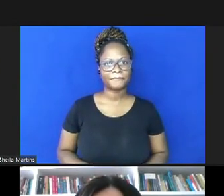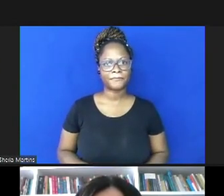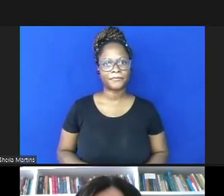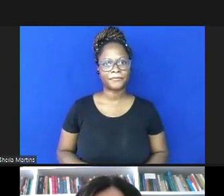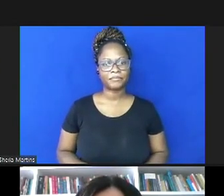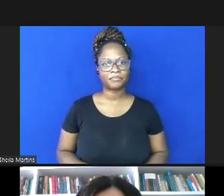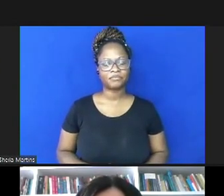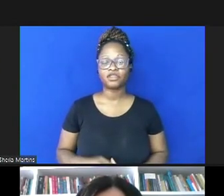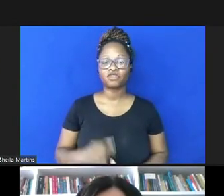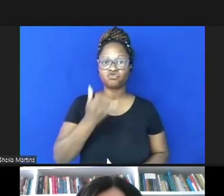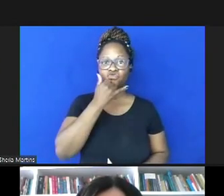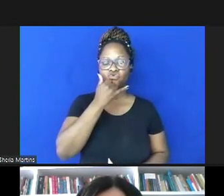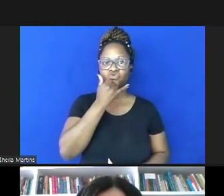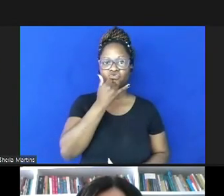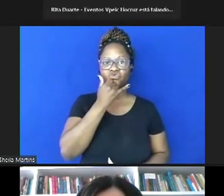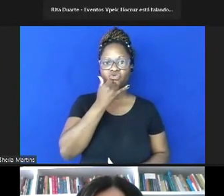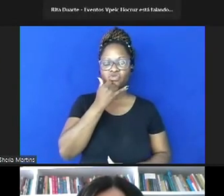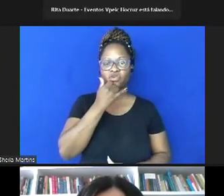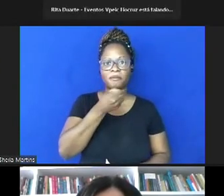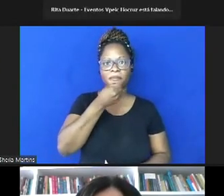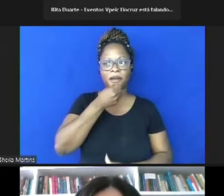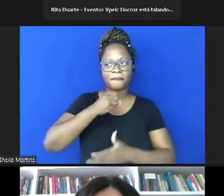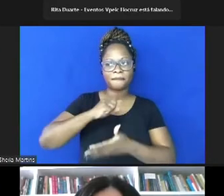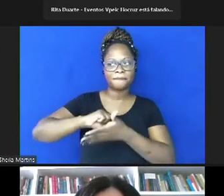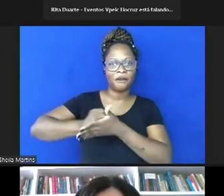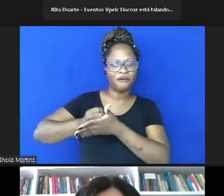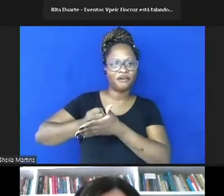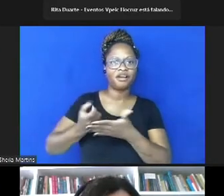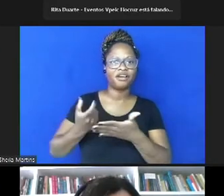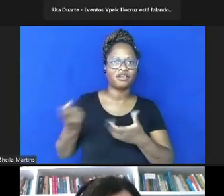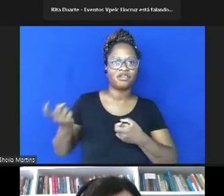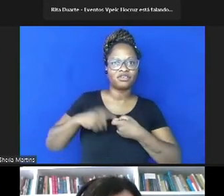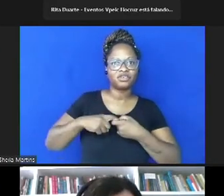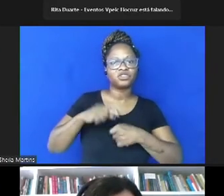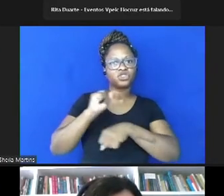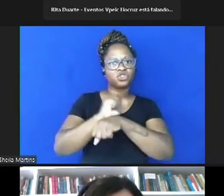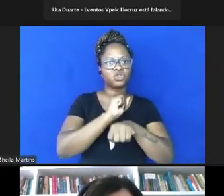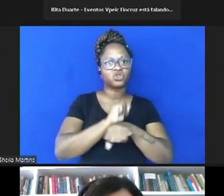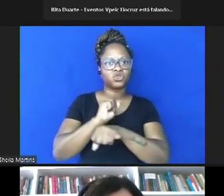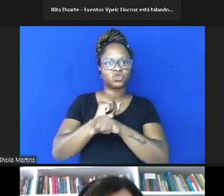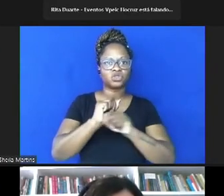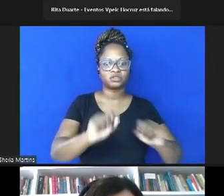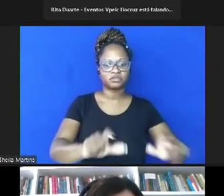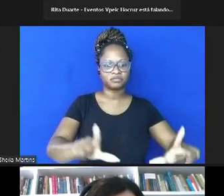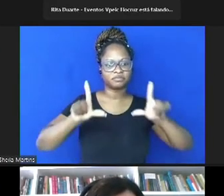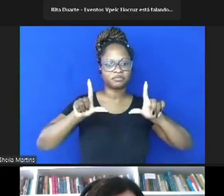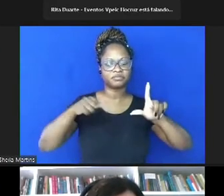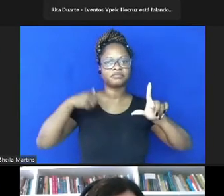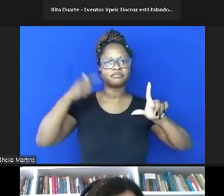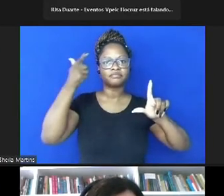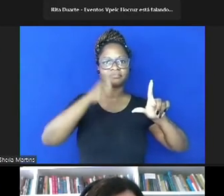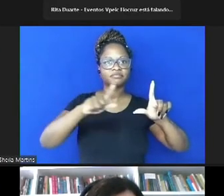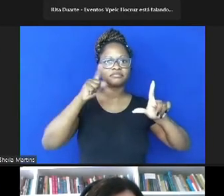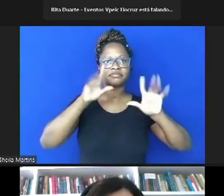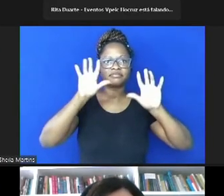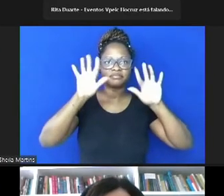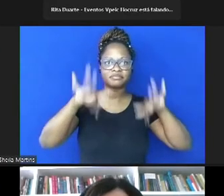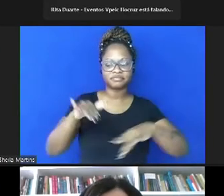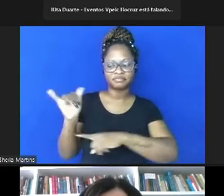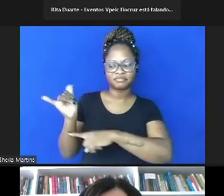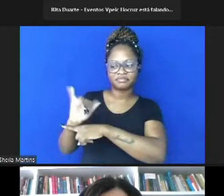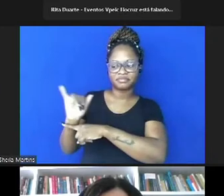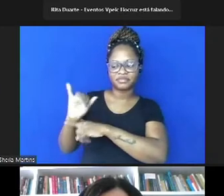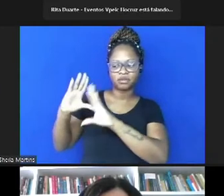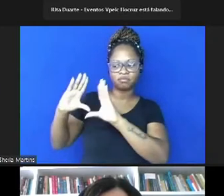Desculpe, gente, eu estava com o microfone desabilitado. Estamos aguardando a arte aparecer para que seja encerrado no canal do YouTube.